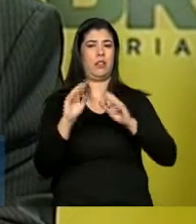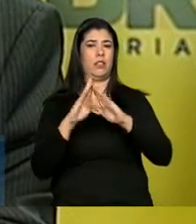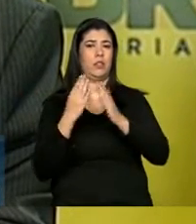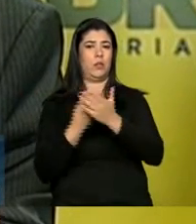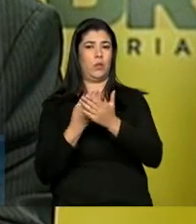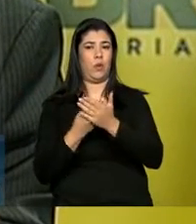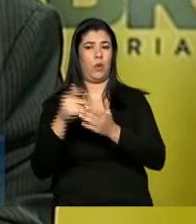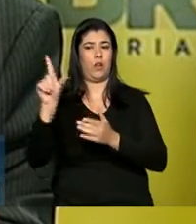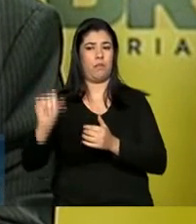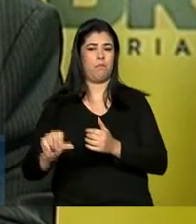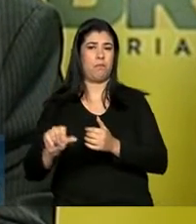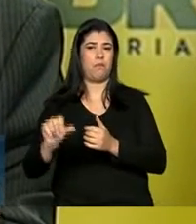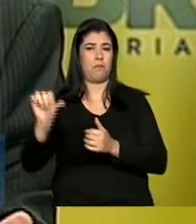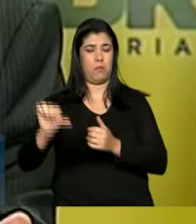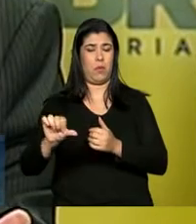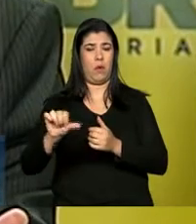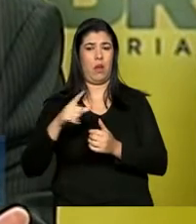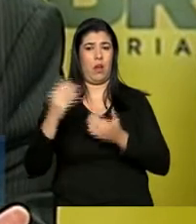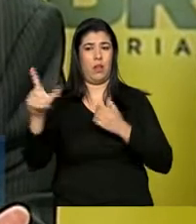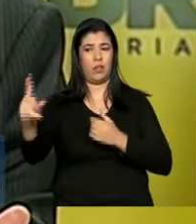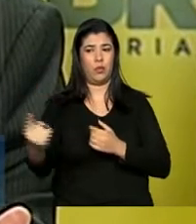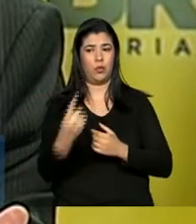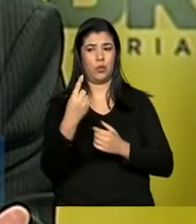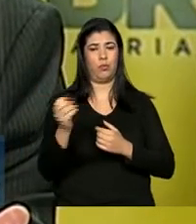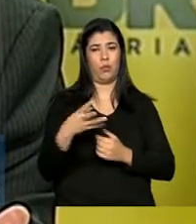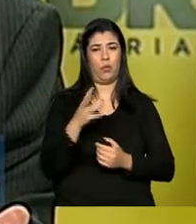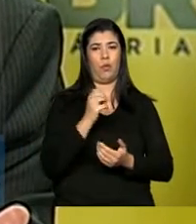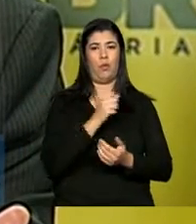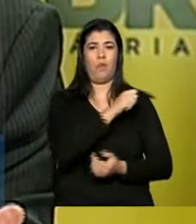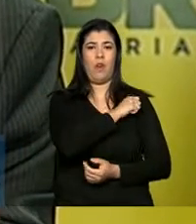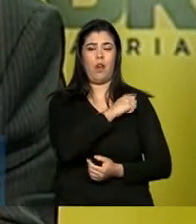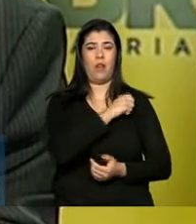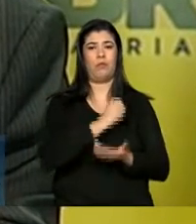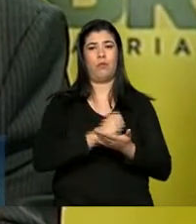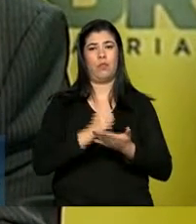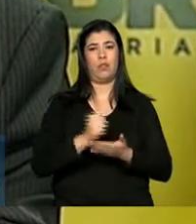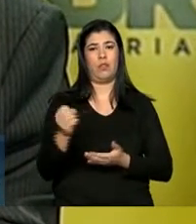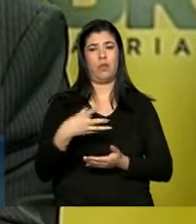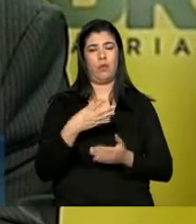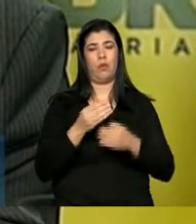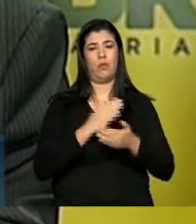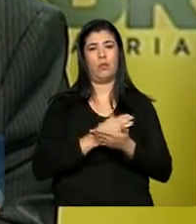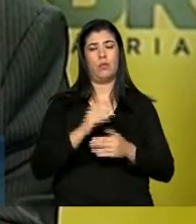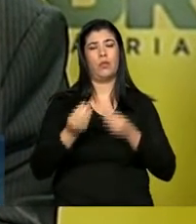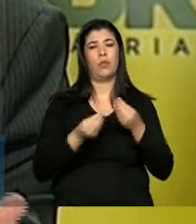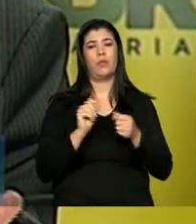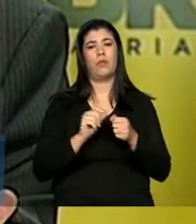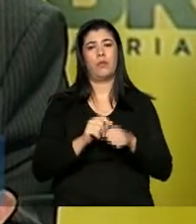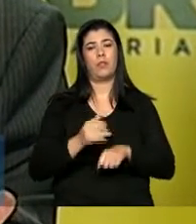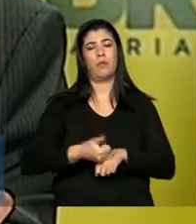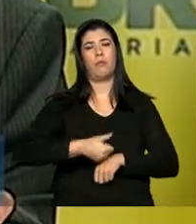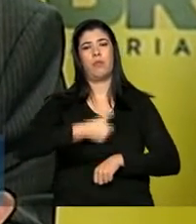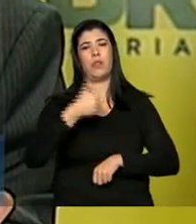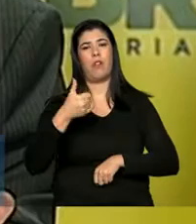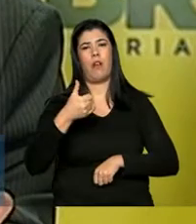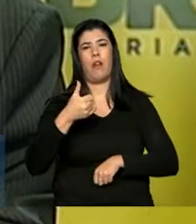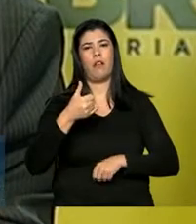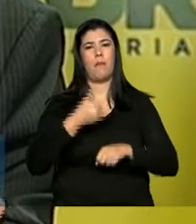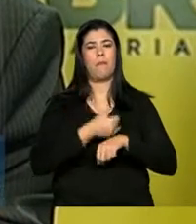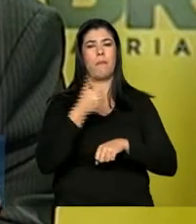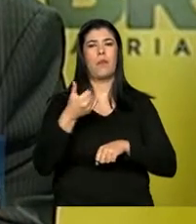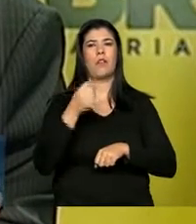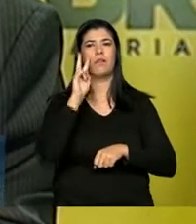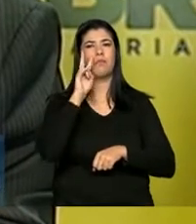alunos que não estão desempenhando bem. Tudo isso melhora o resultado final, mas melhora só a foto, não melhora a realidade. Isso